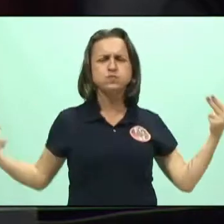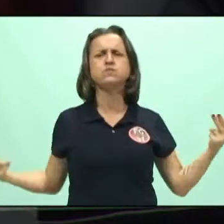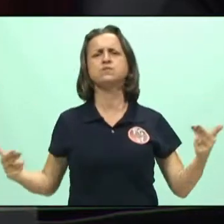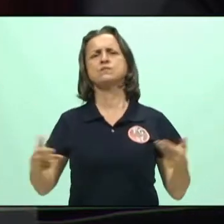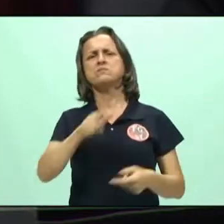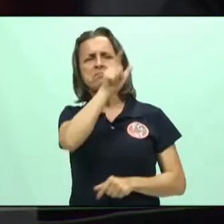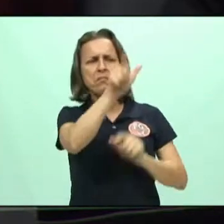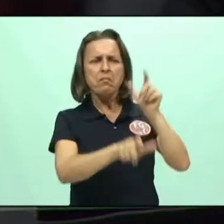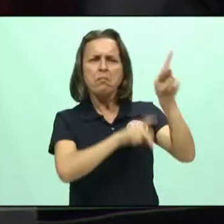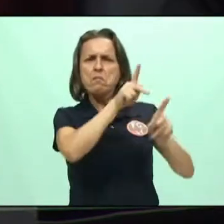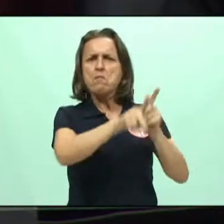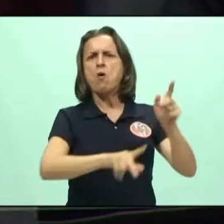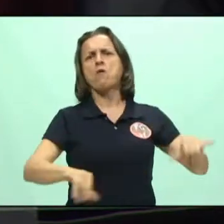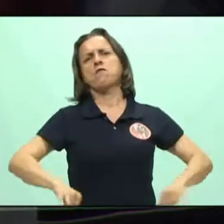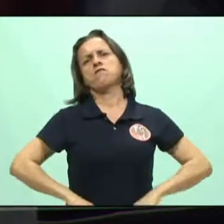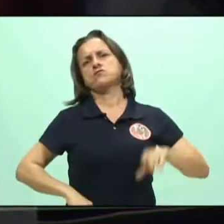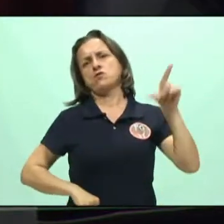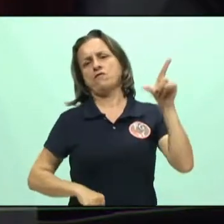obrigado